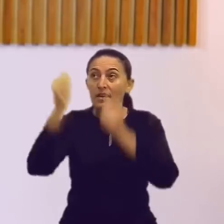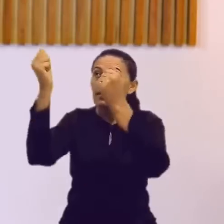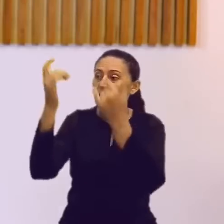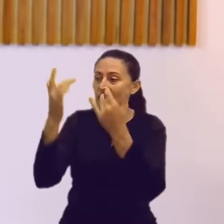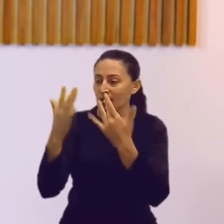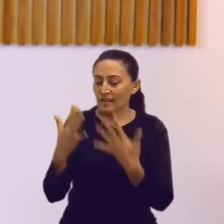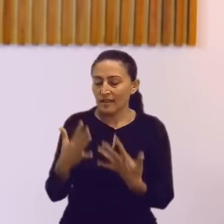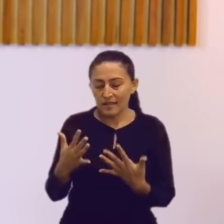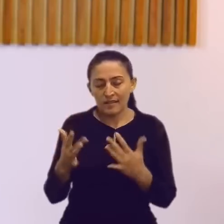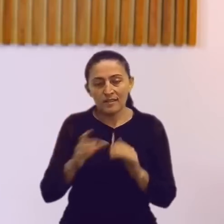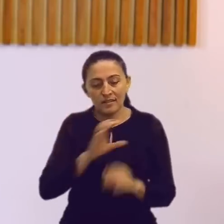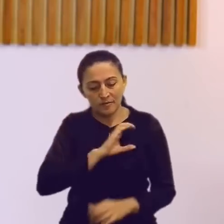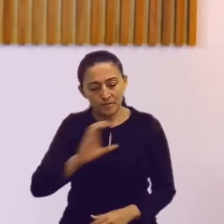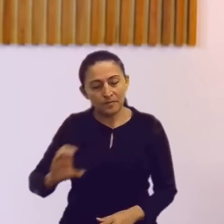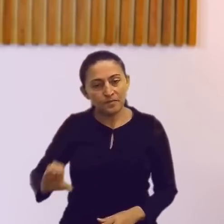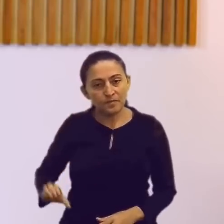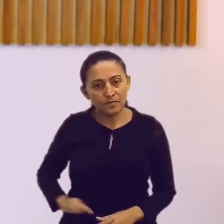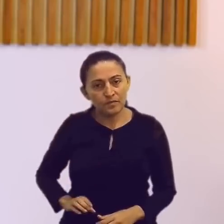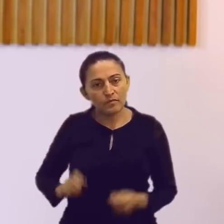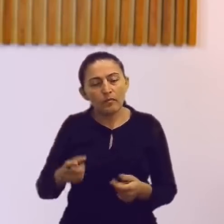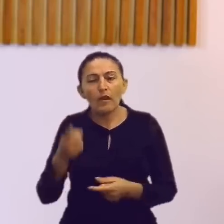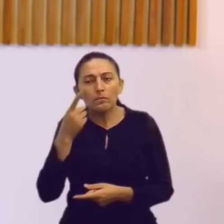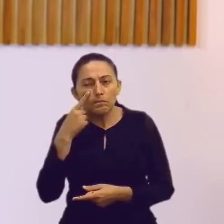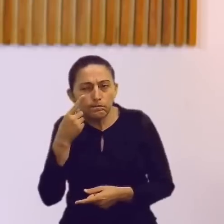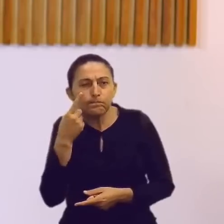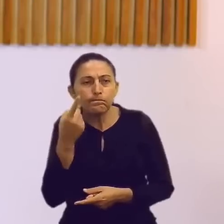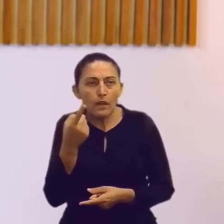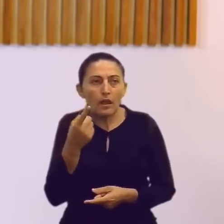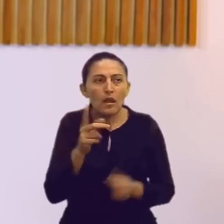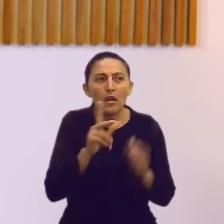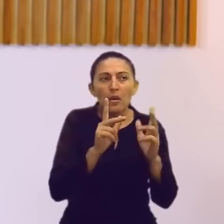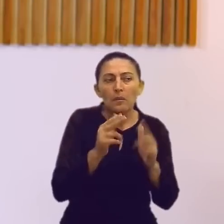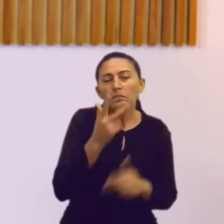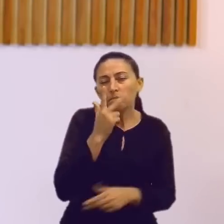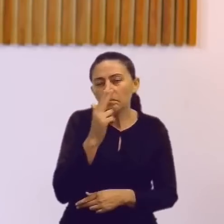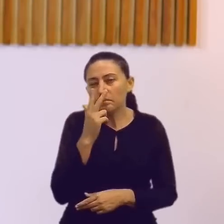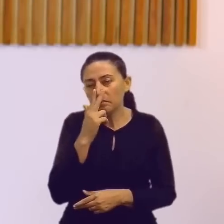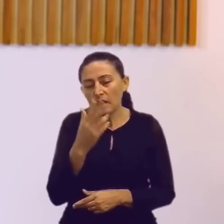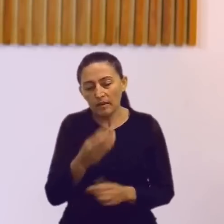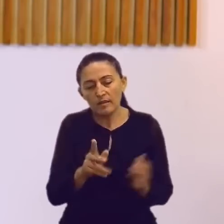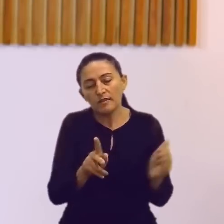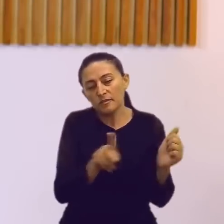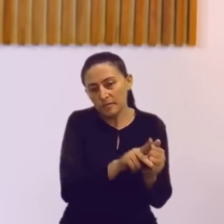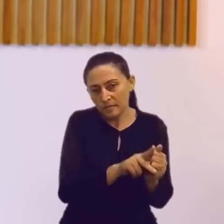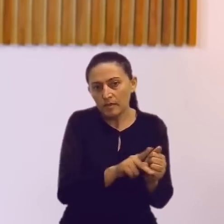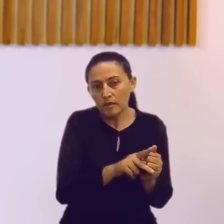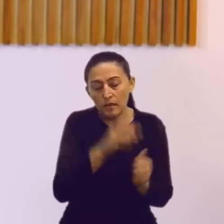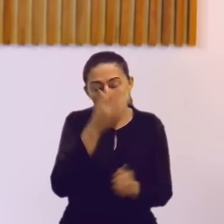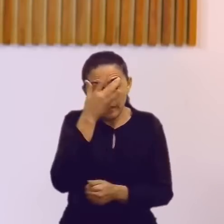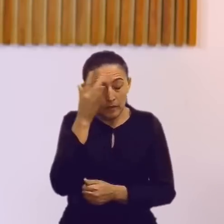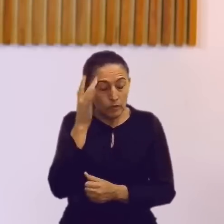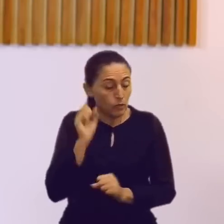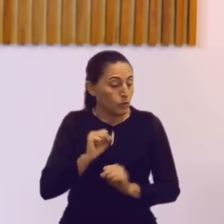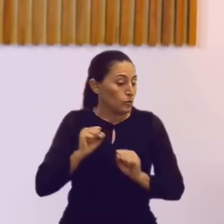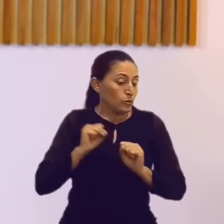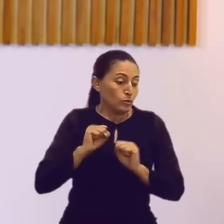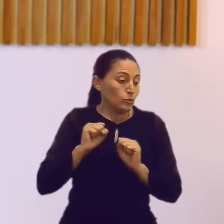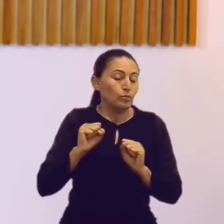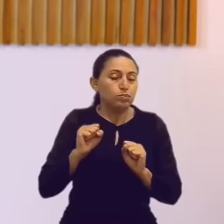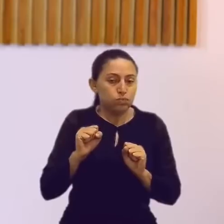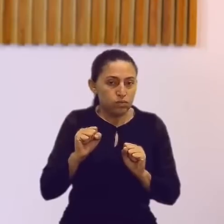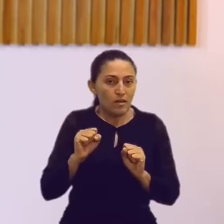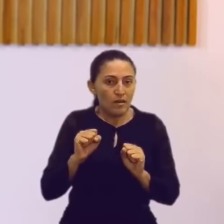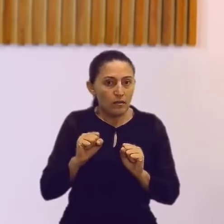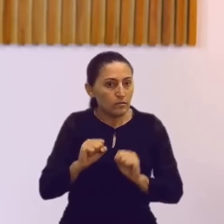fazer de você, que talvez se identifica como Pedro, uma pessoa muito impulsiva, uma pessoa